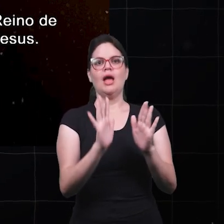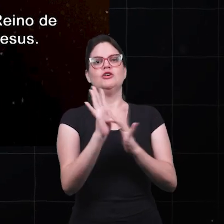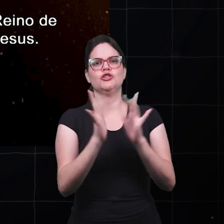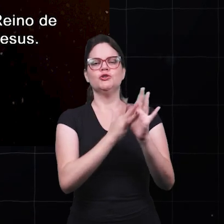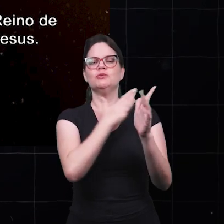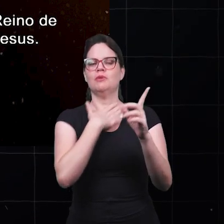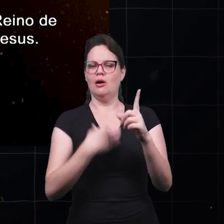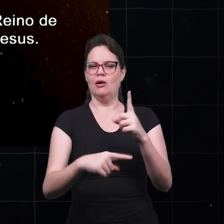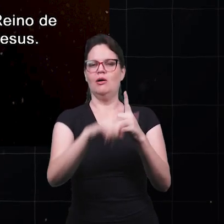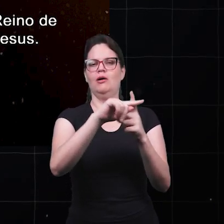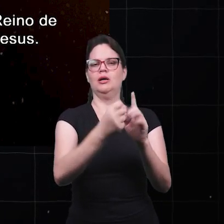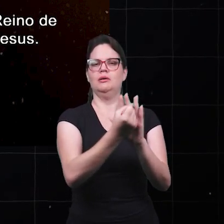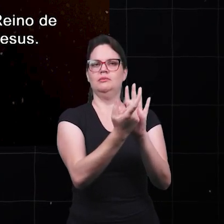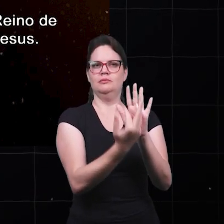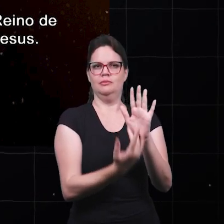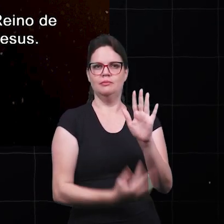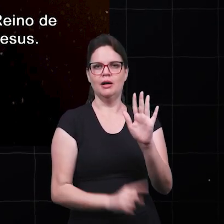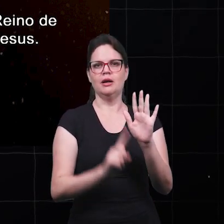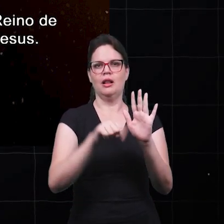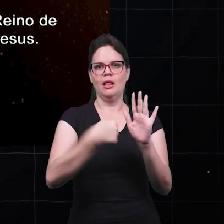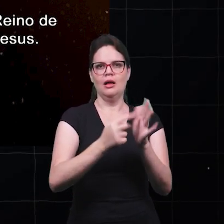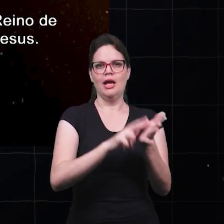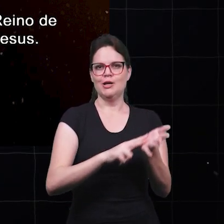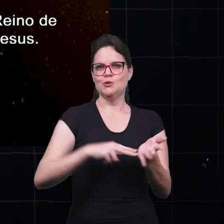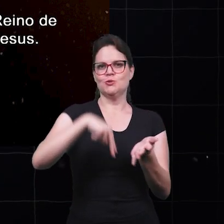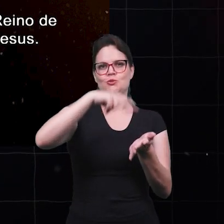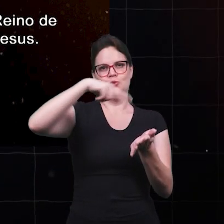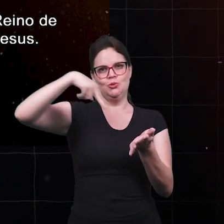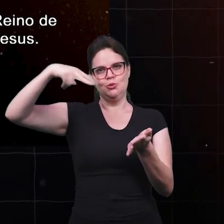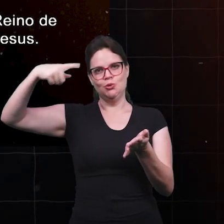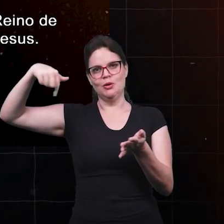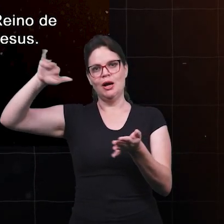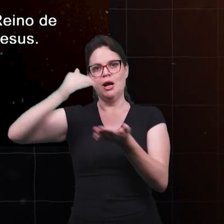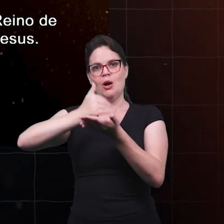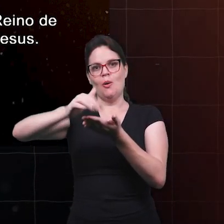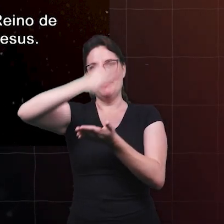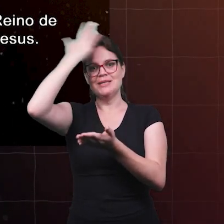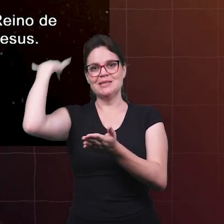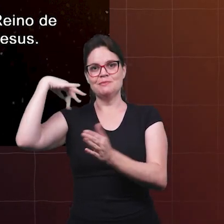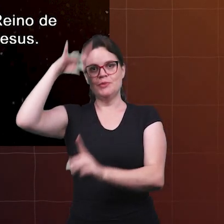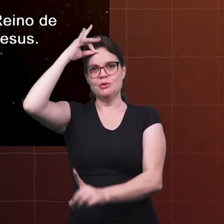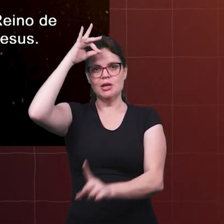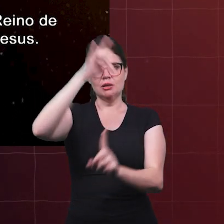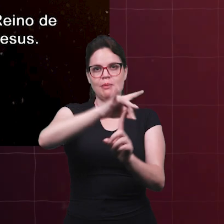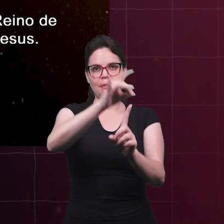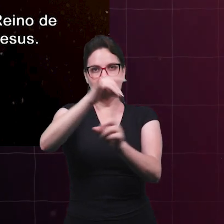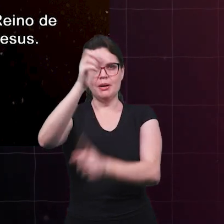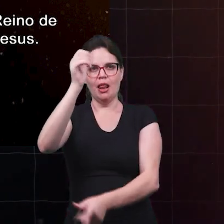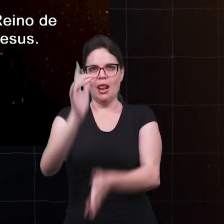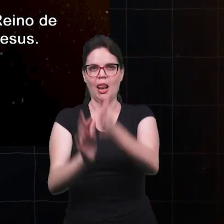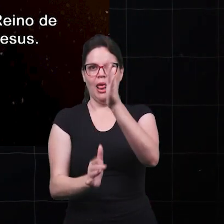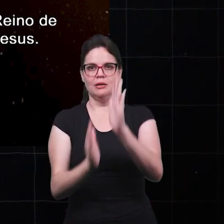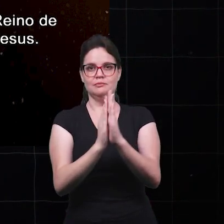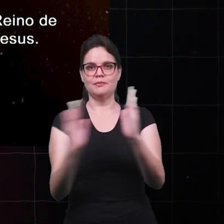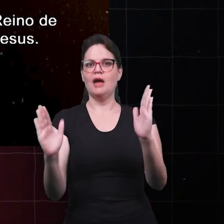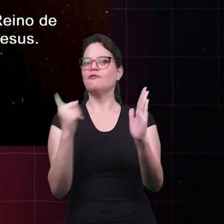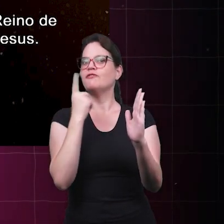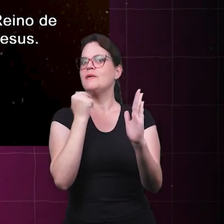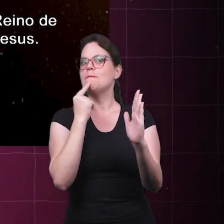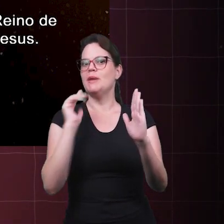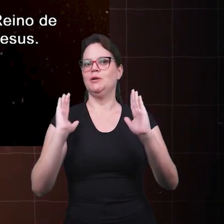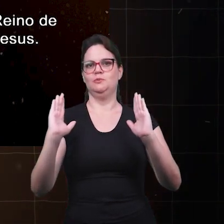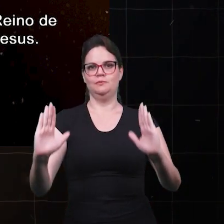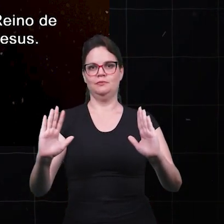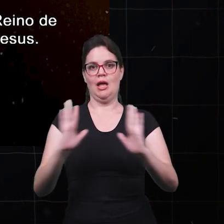esse tempo profético que nós estamos vivendo, que é o tempo profético da igreja. Salvação pela graça. Salvação pela graça. E dentro